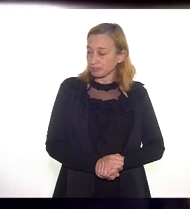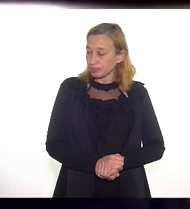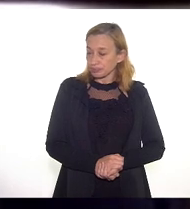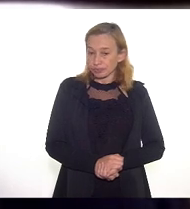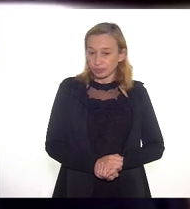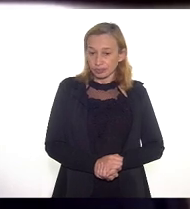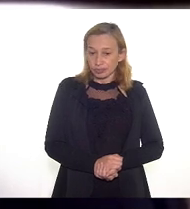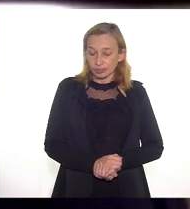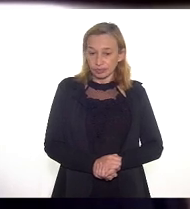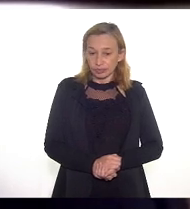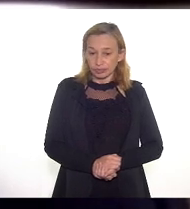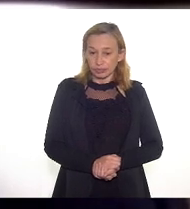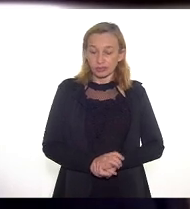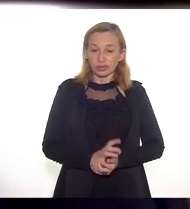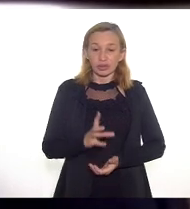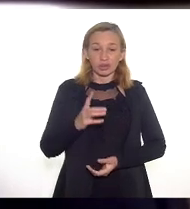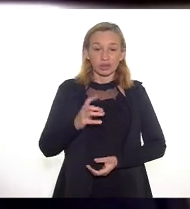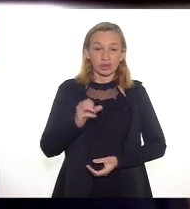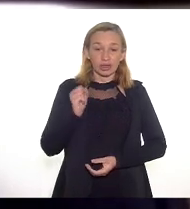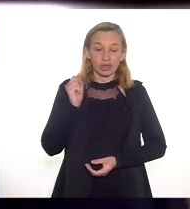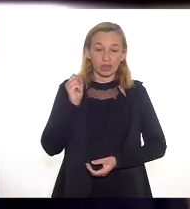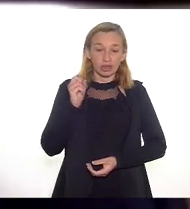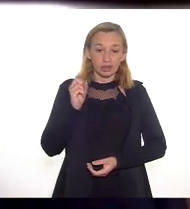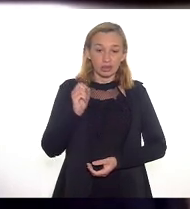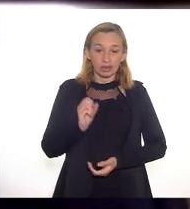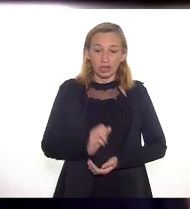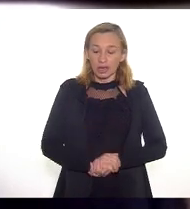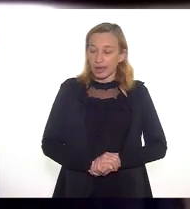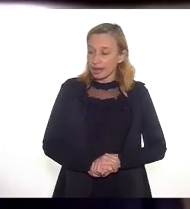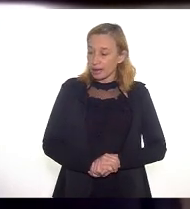Anderson Moraes está votando no grupo? Não.